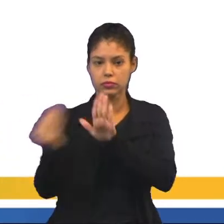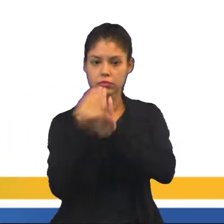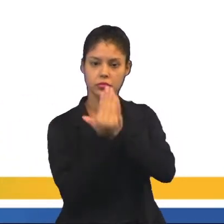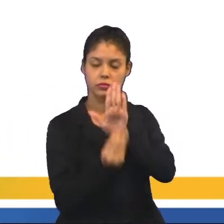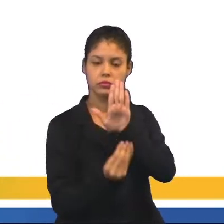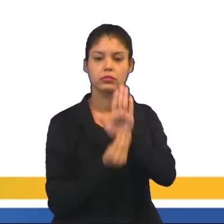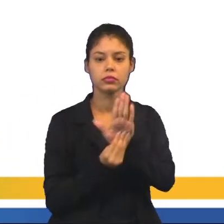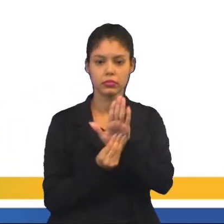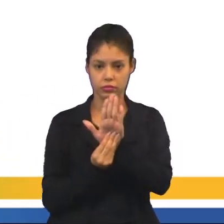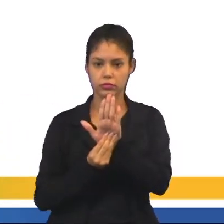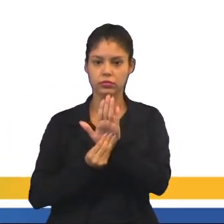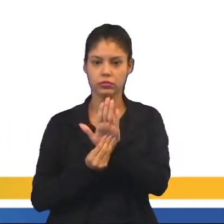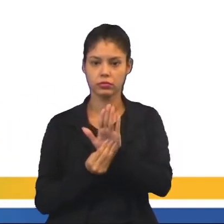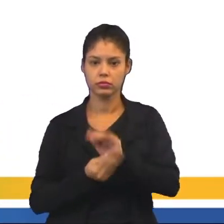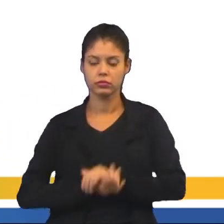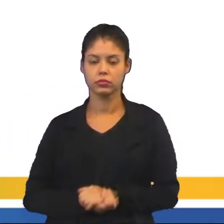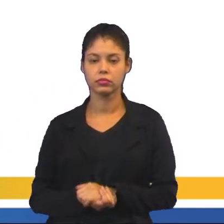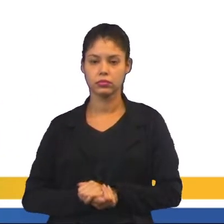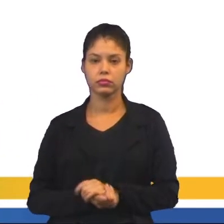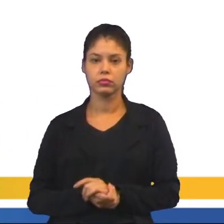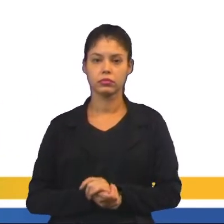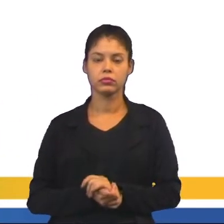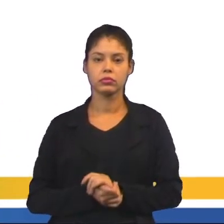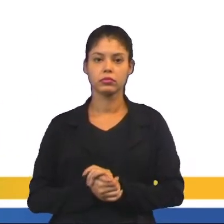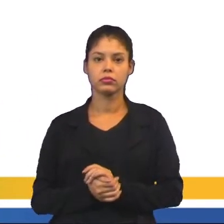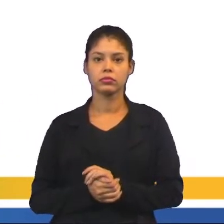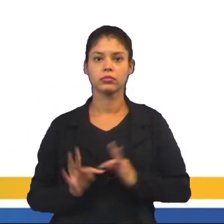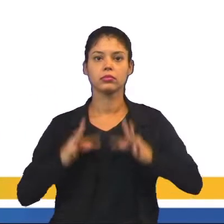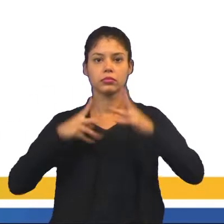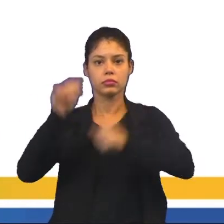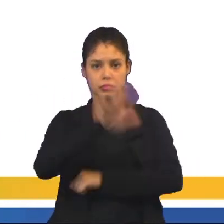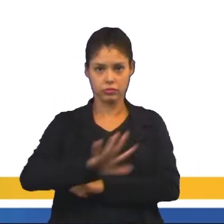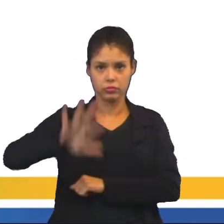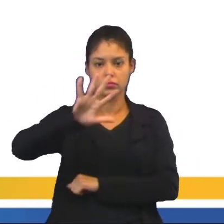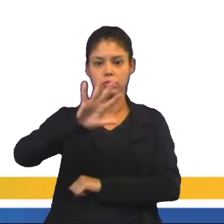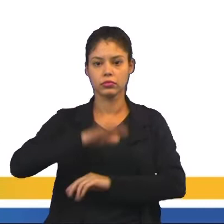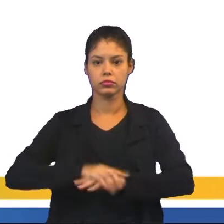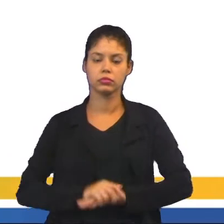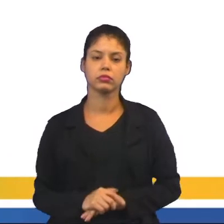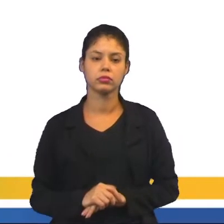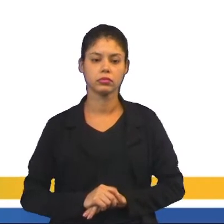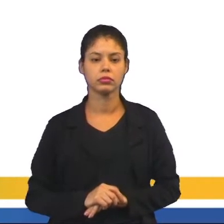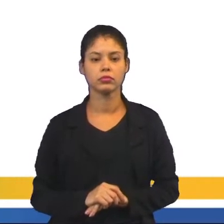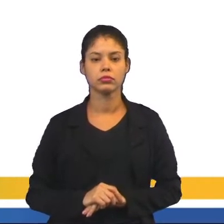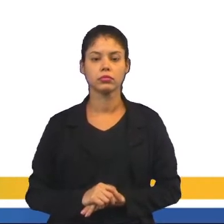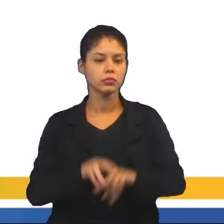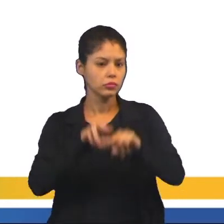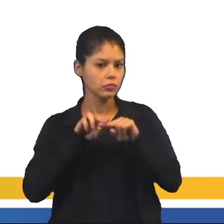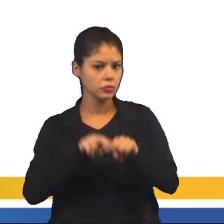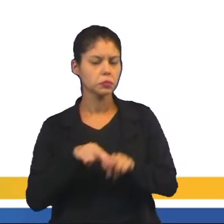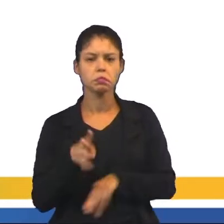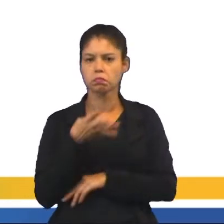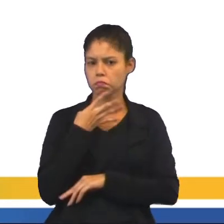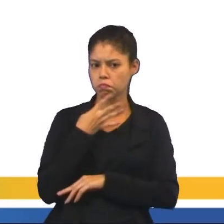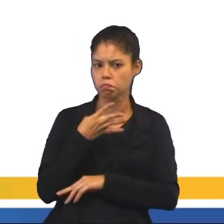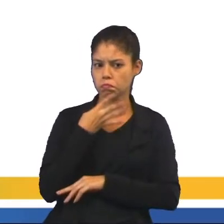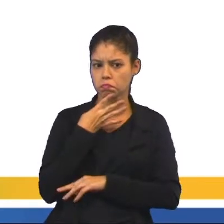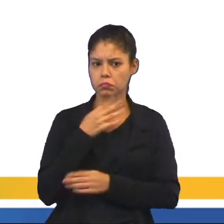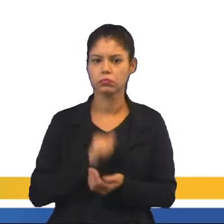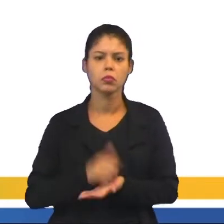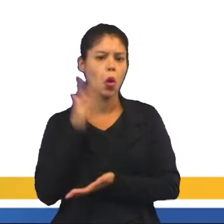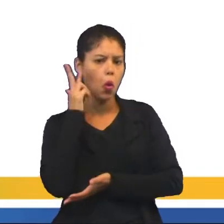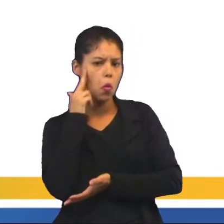a frequência que um determinado dado tem em relação ao todo. Por isso, é